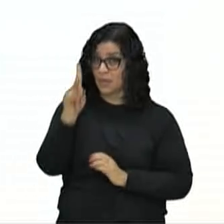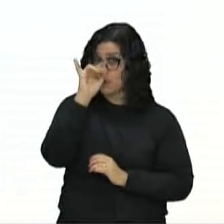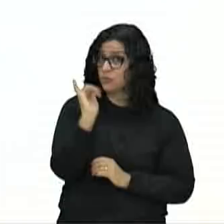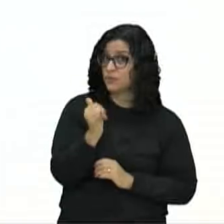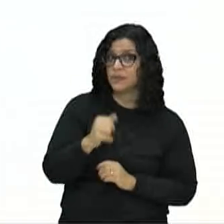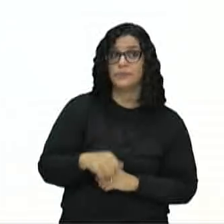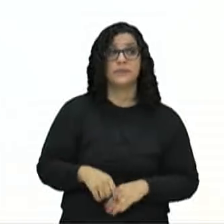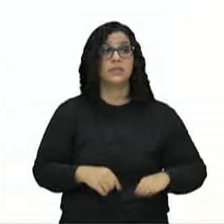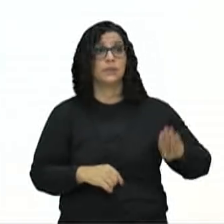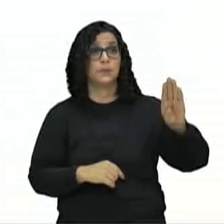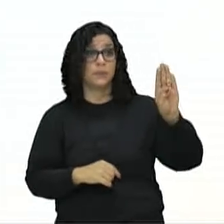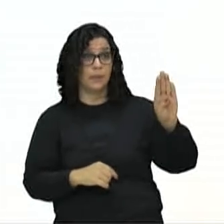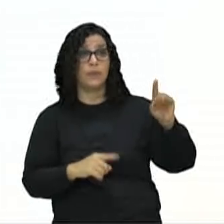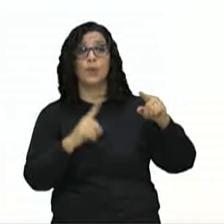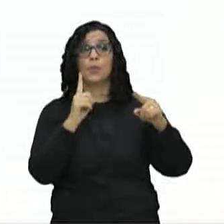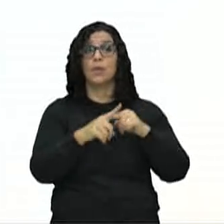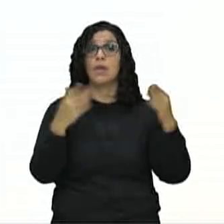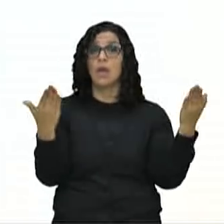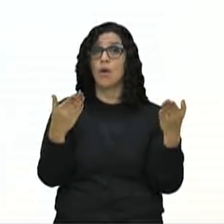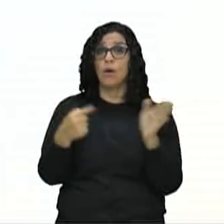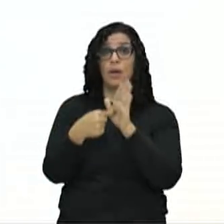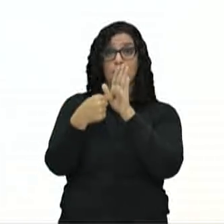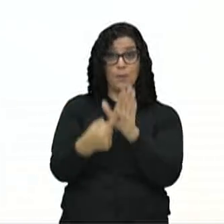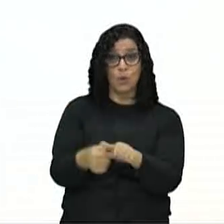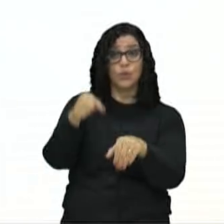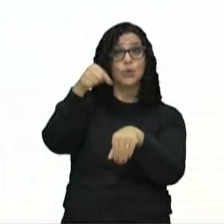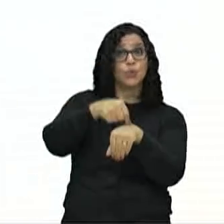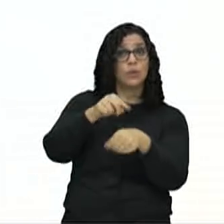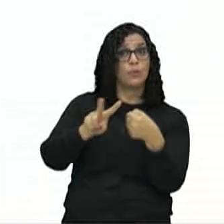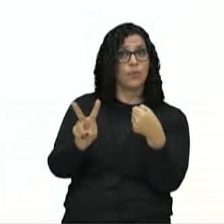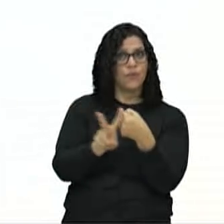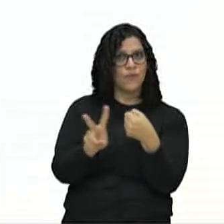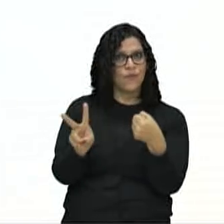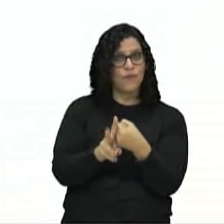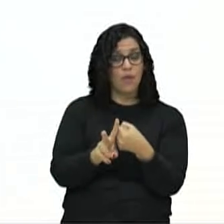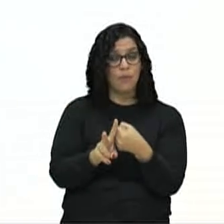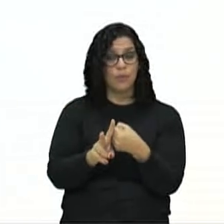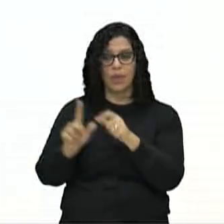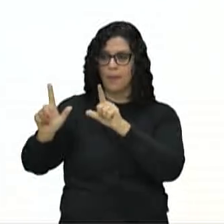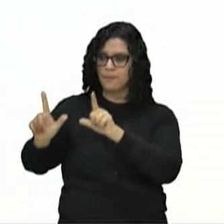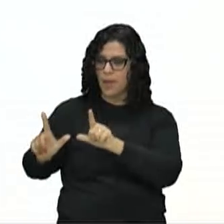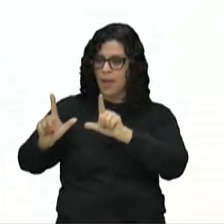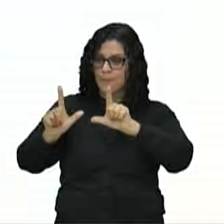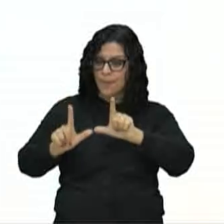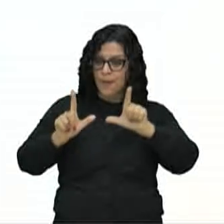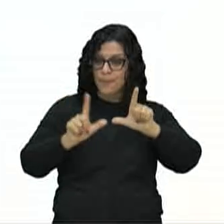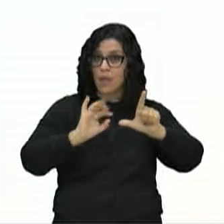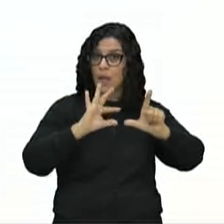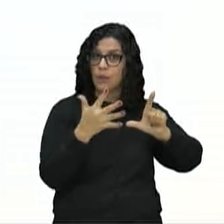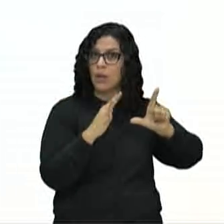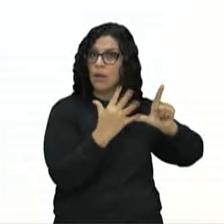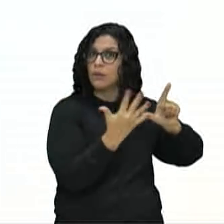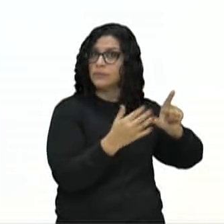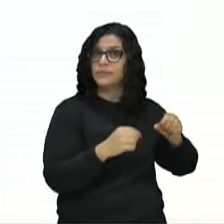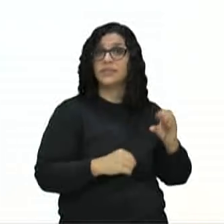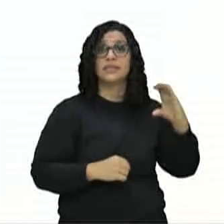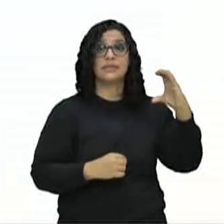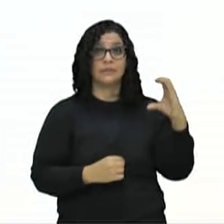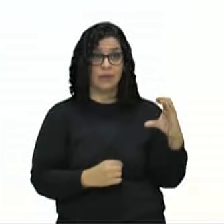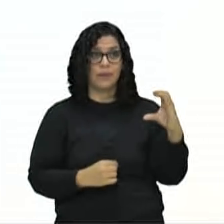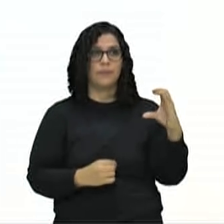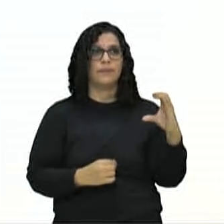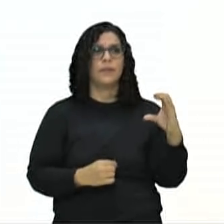isso? Porque aponta o tempo verbal em que as ações ocorrem. Letra